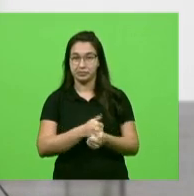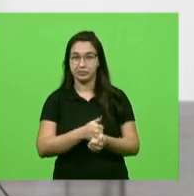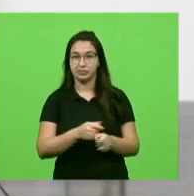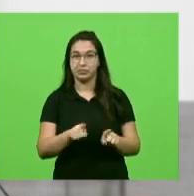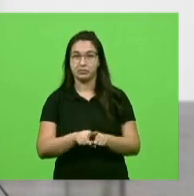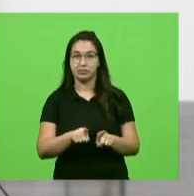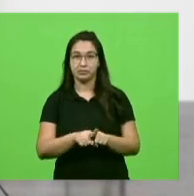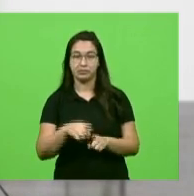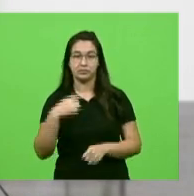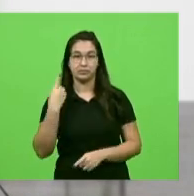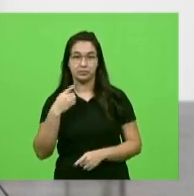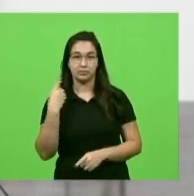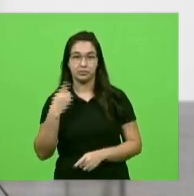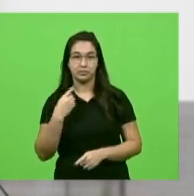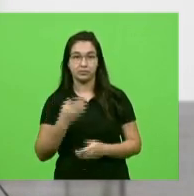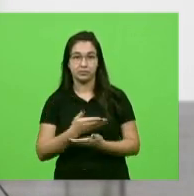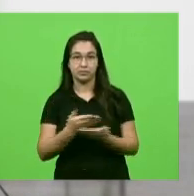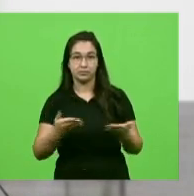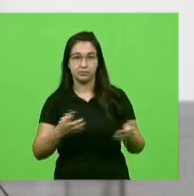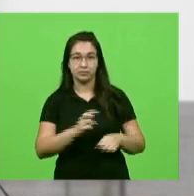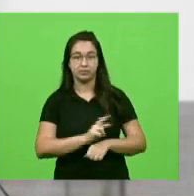advogados dos representantes,